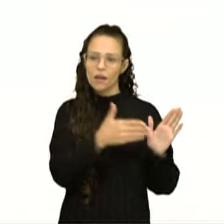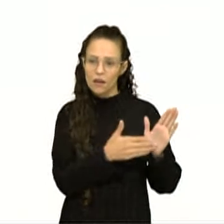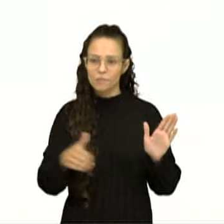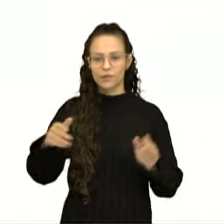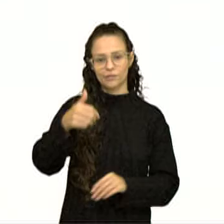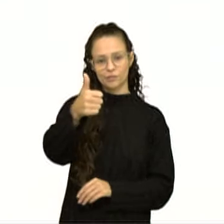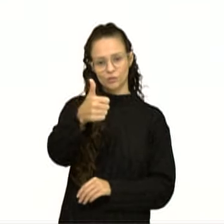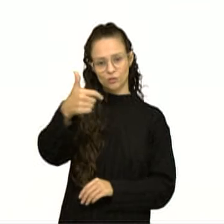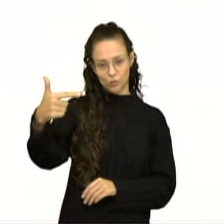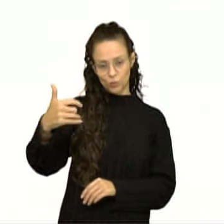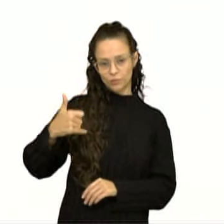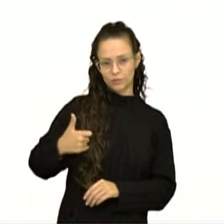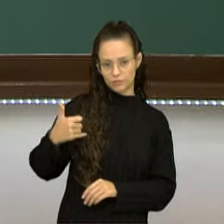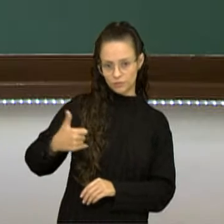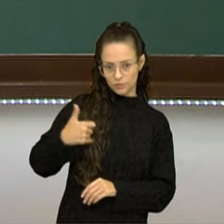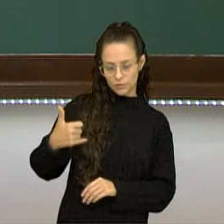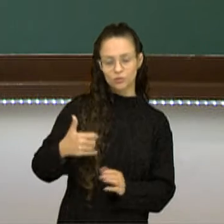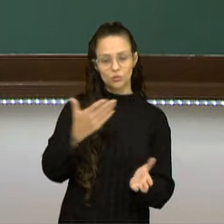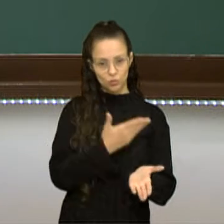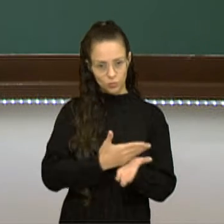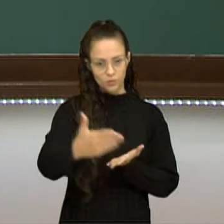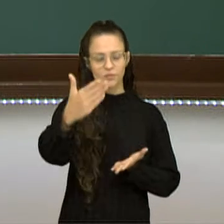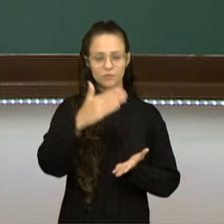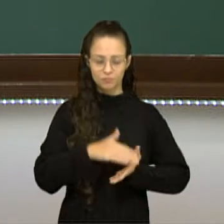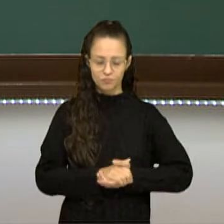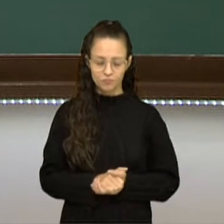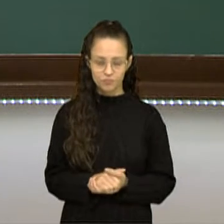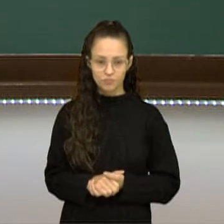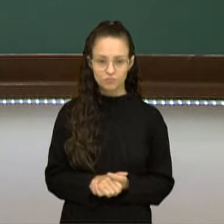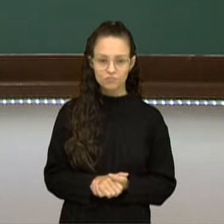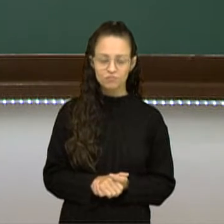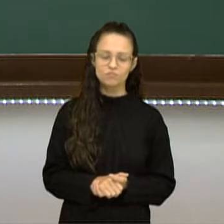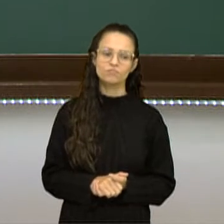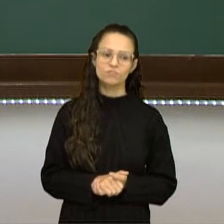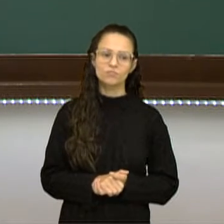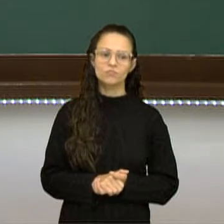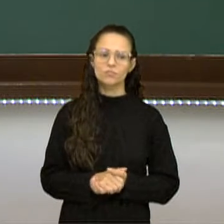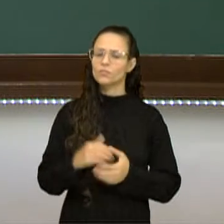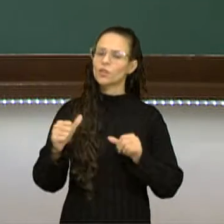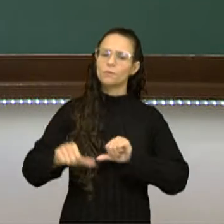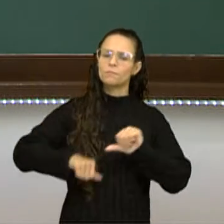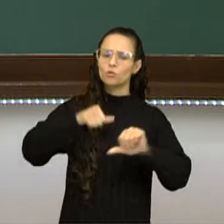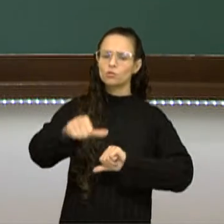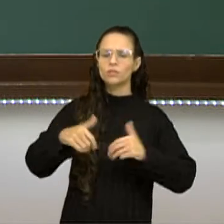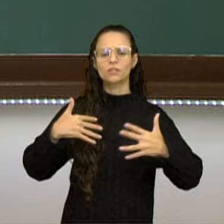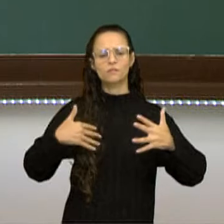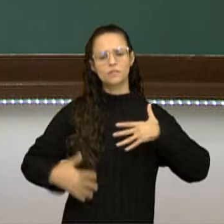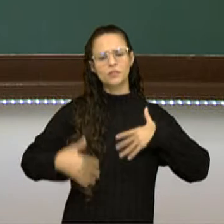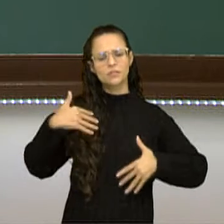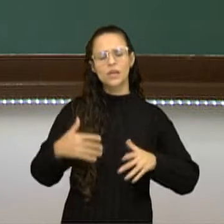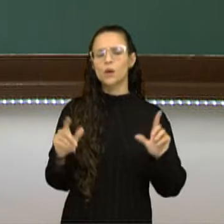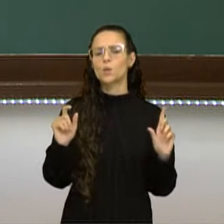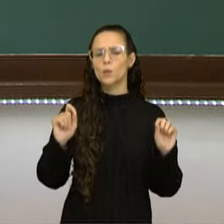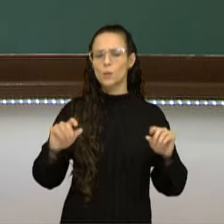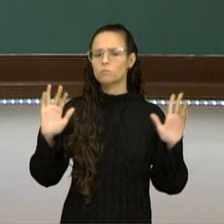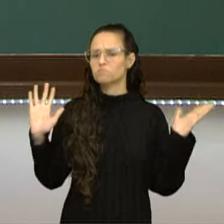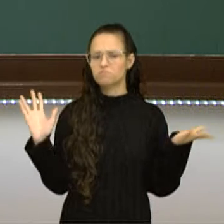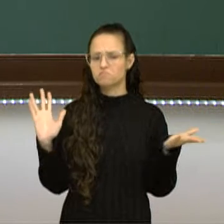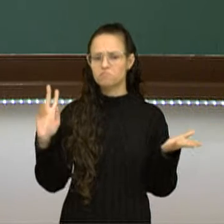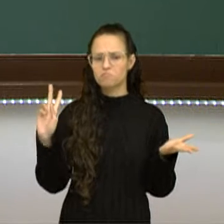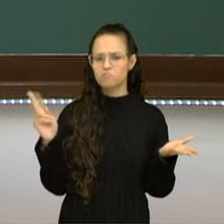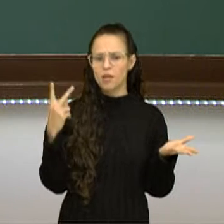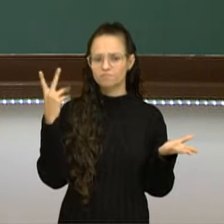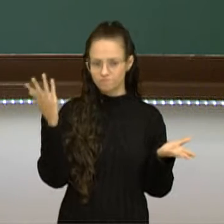dos 12 anos ali, né, que isso tudo começa a acontecer. E que mudanças físicas são essas que acontecem